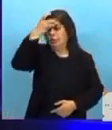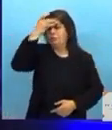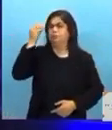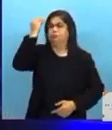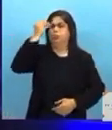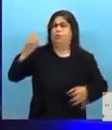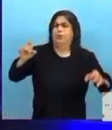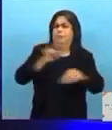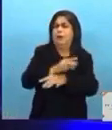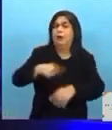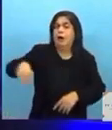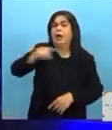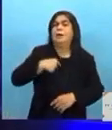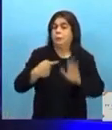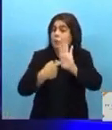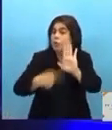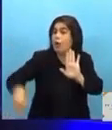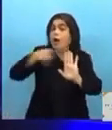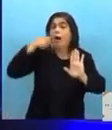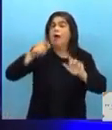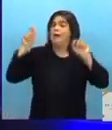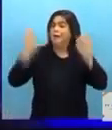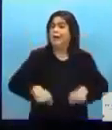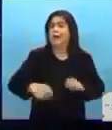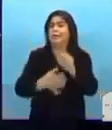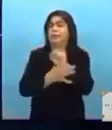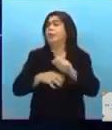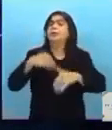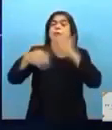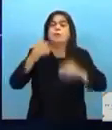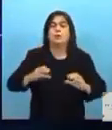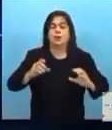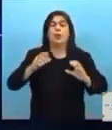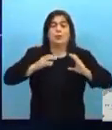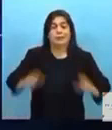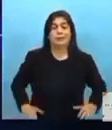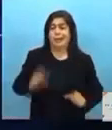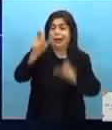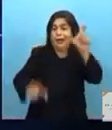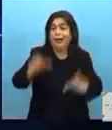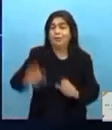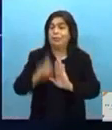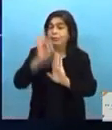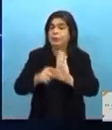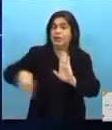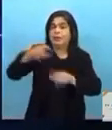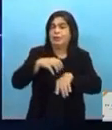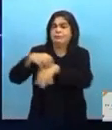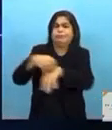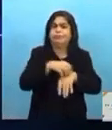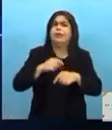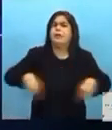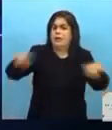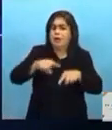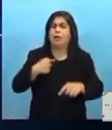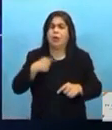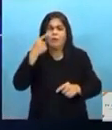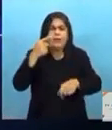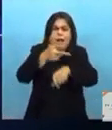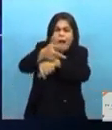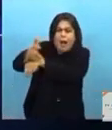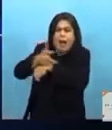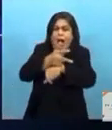mostrar para a Paraíba que a gente pode dar a segurança necessária para o cidadão. O cidadão precisa ter o direito de ir e vir. Então nós vamos